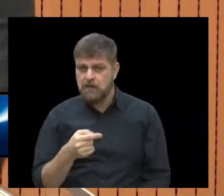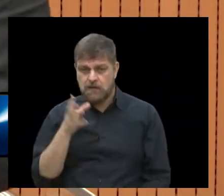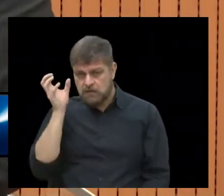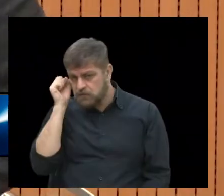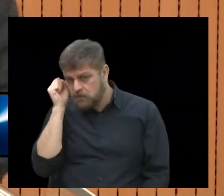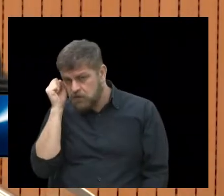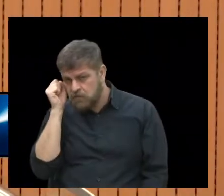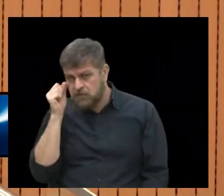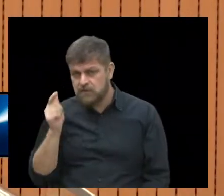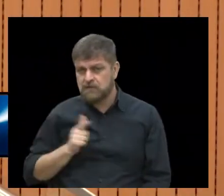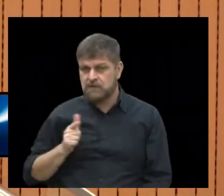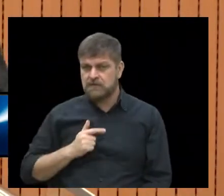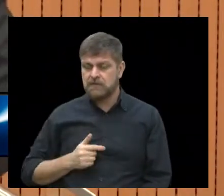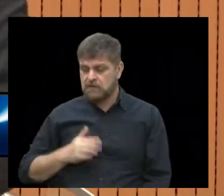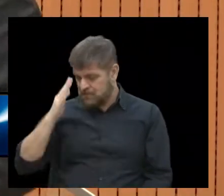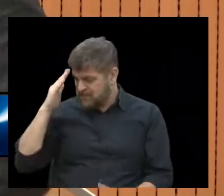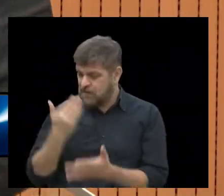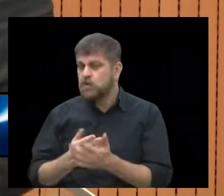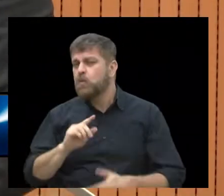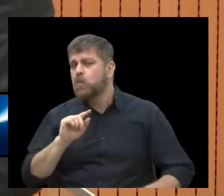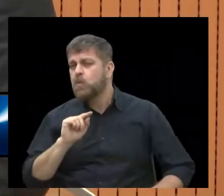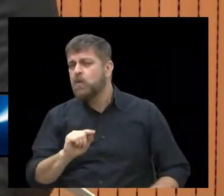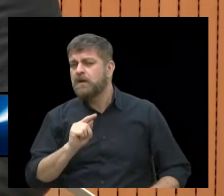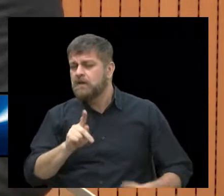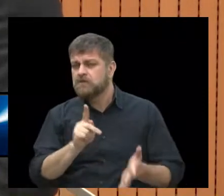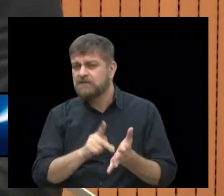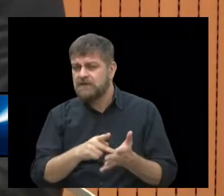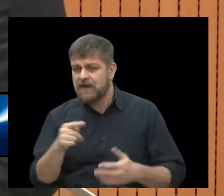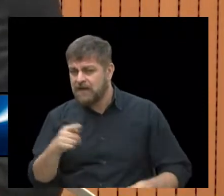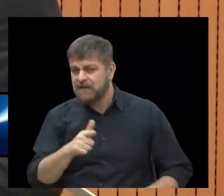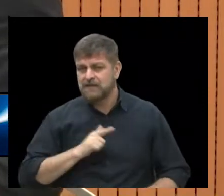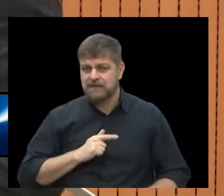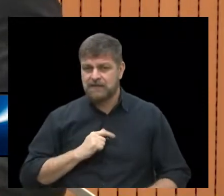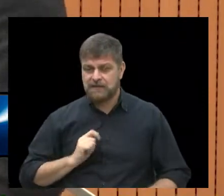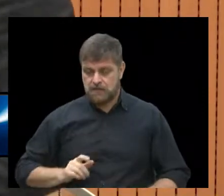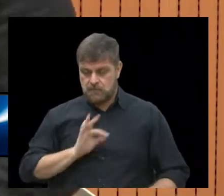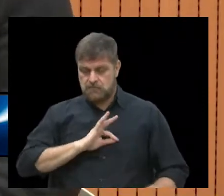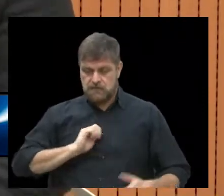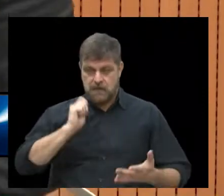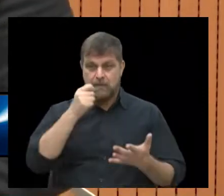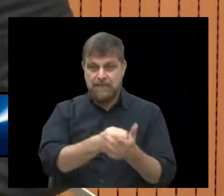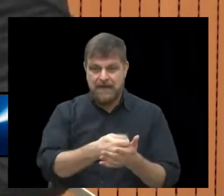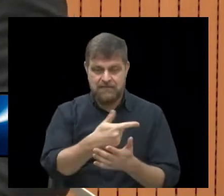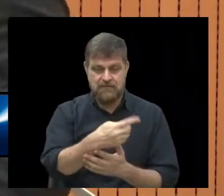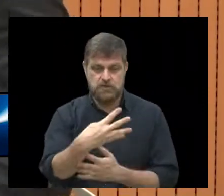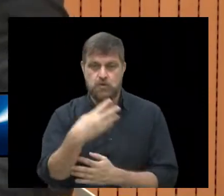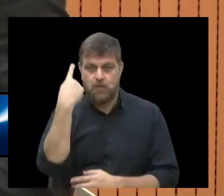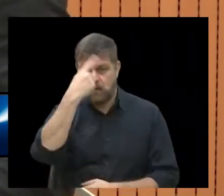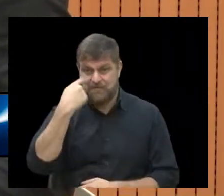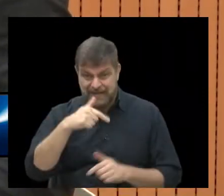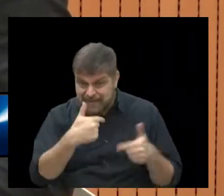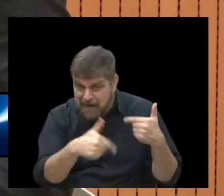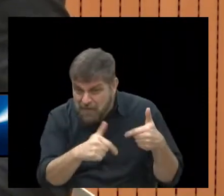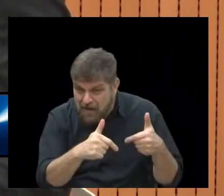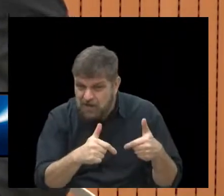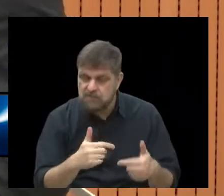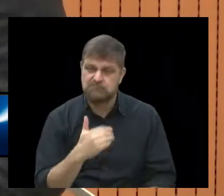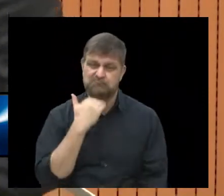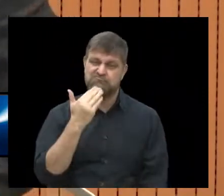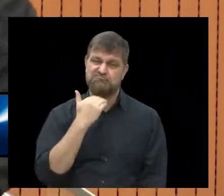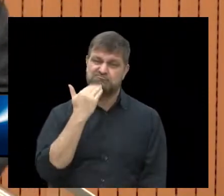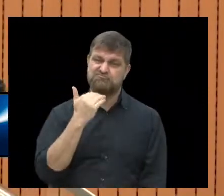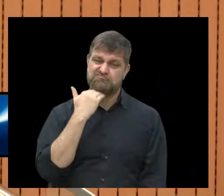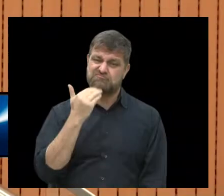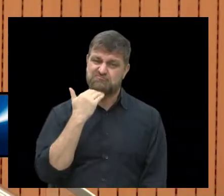dormem. A grande certeza que eu tenho é que eles ganham por 24 horas, mas trabalhar não trabalham, vereador Marcos Bernardelli.